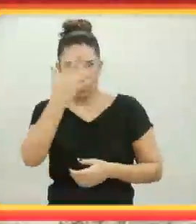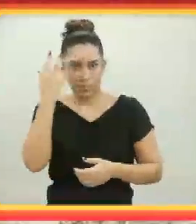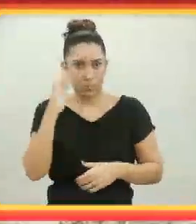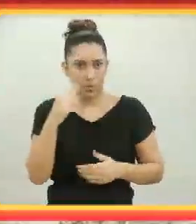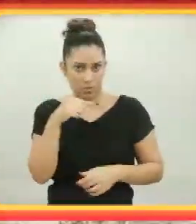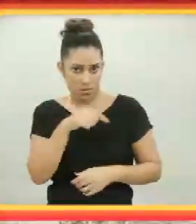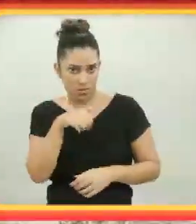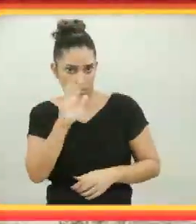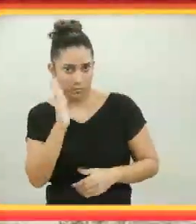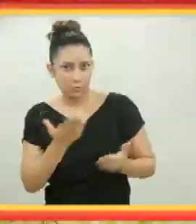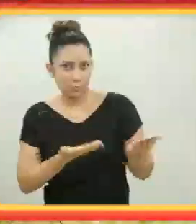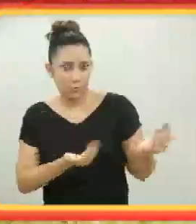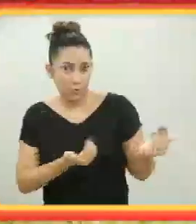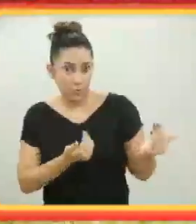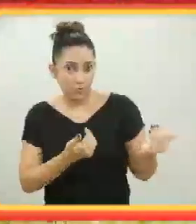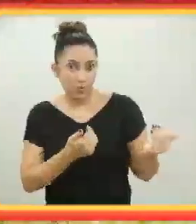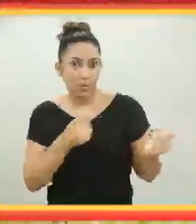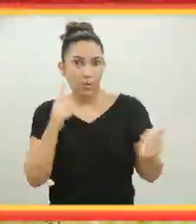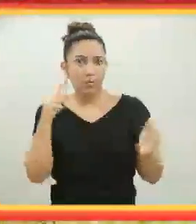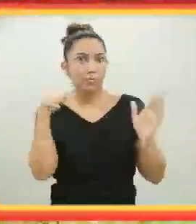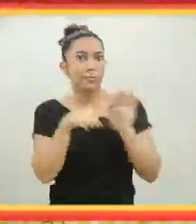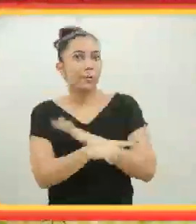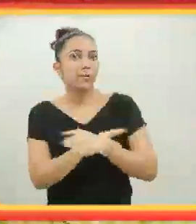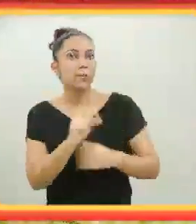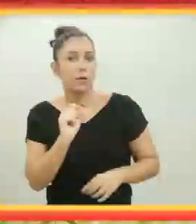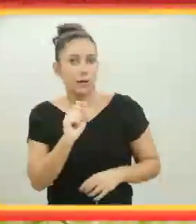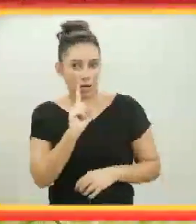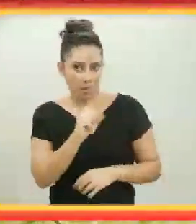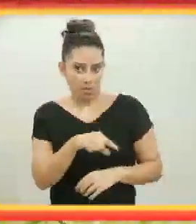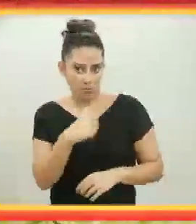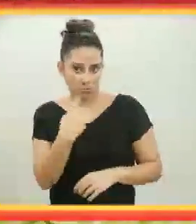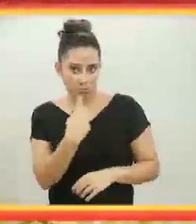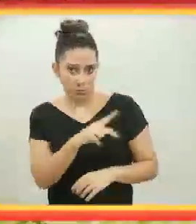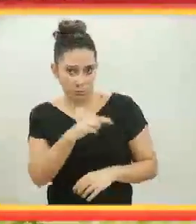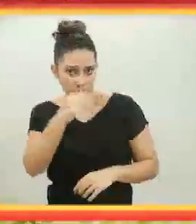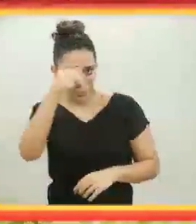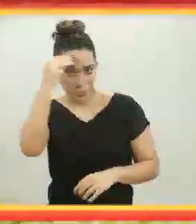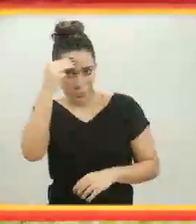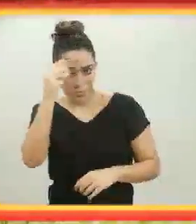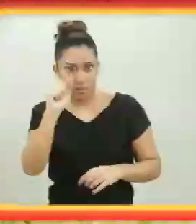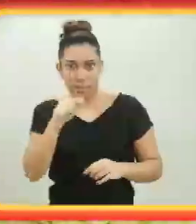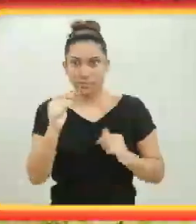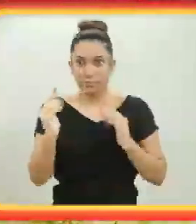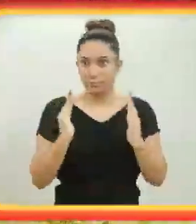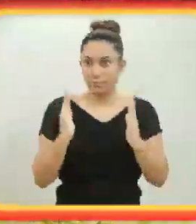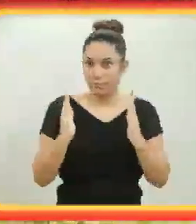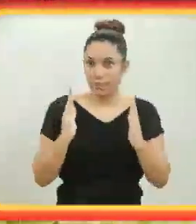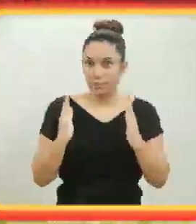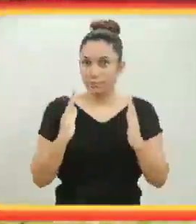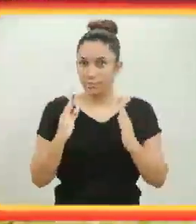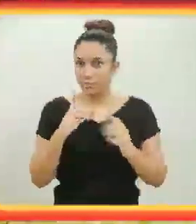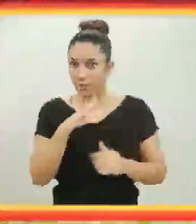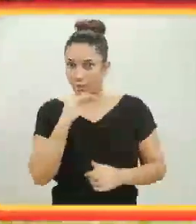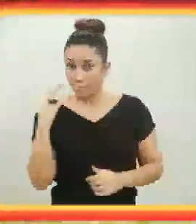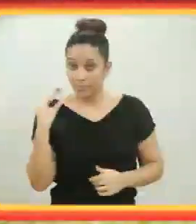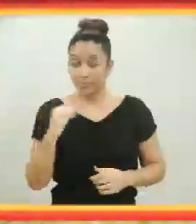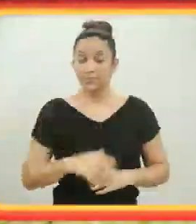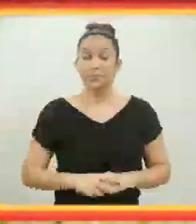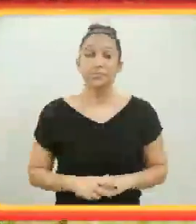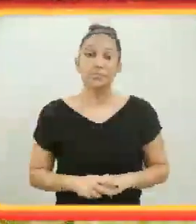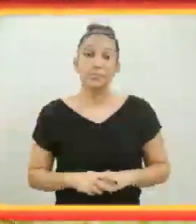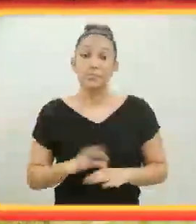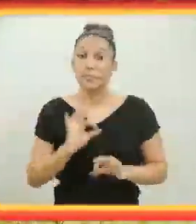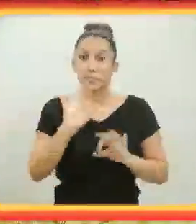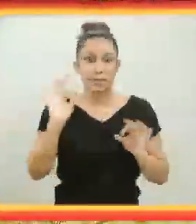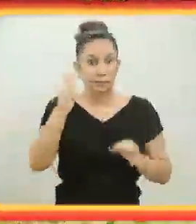na fase da adolescência, ninguém acreditava que eu era mãe dela. Porque, não, mas essa mãe é muito pequena, ela é sua mãe mesmo?